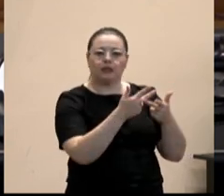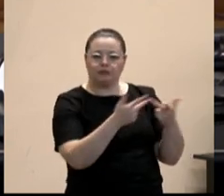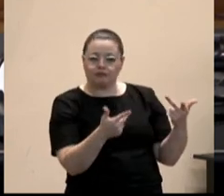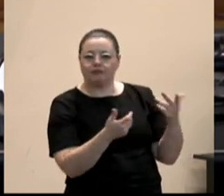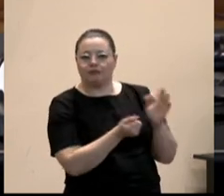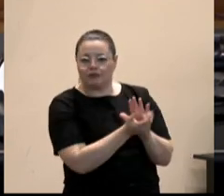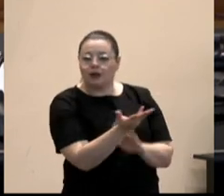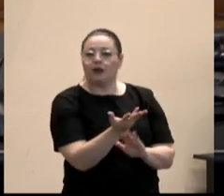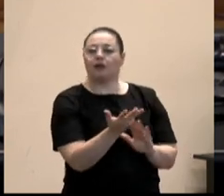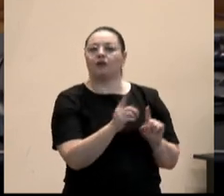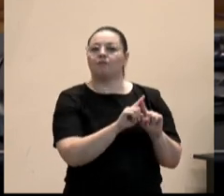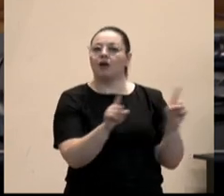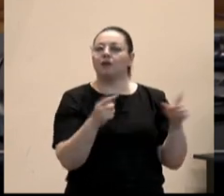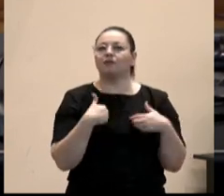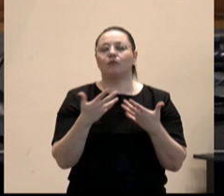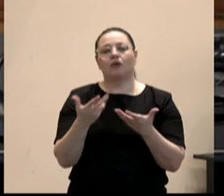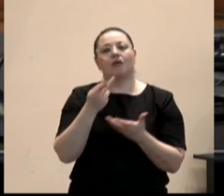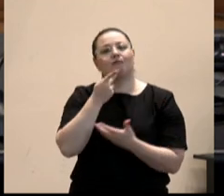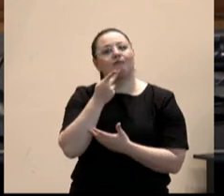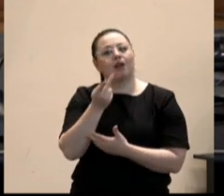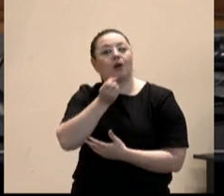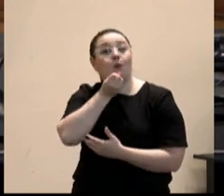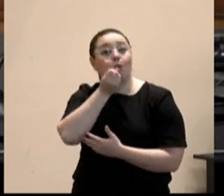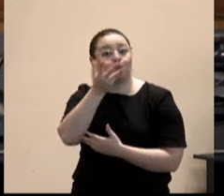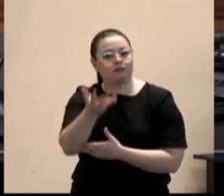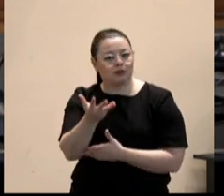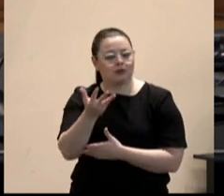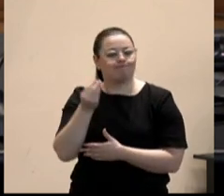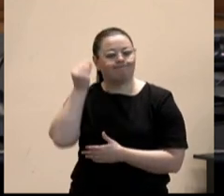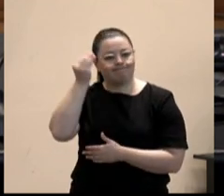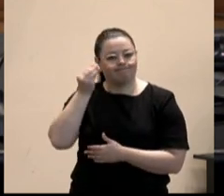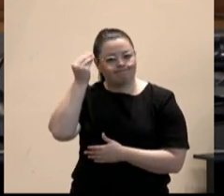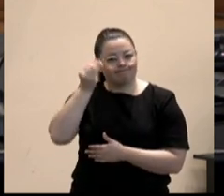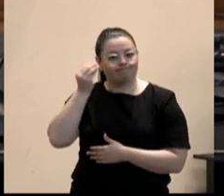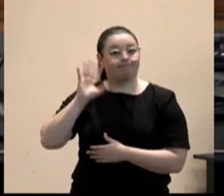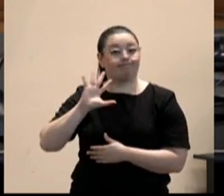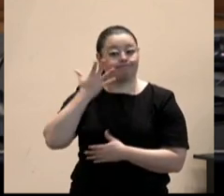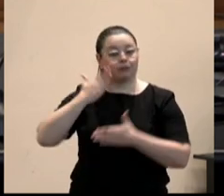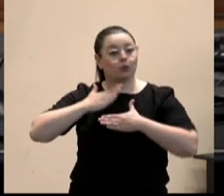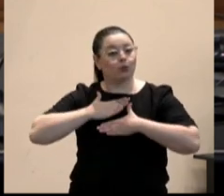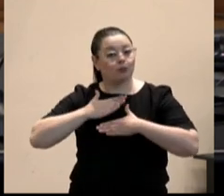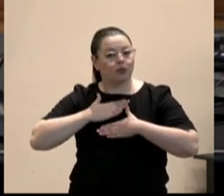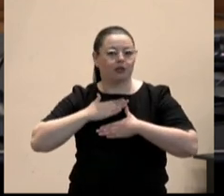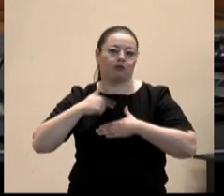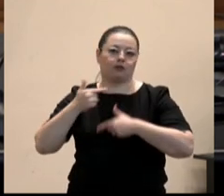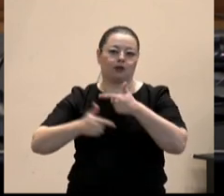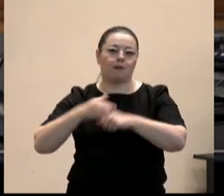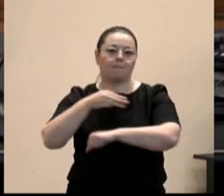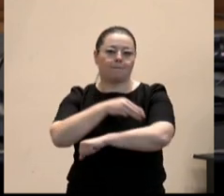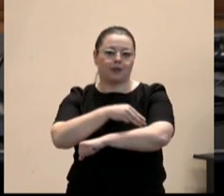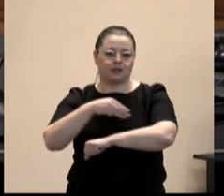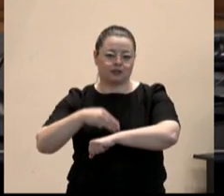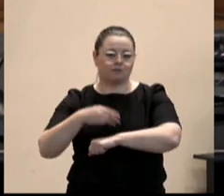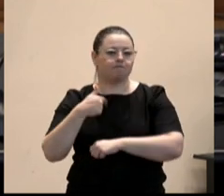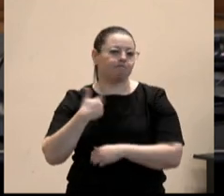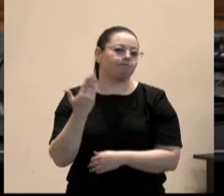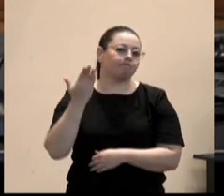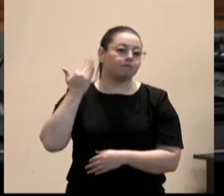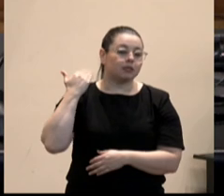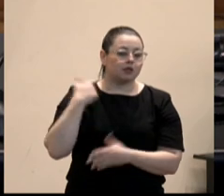quero terminar aqui contando um caso que eu vivenciei no magistério. Eu era